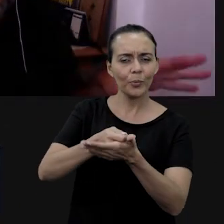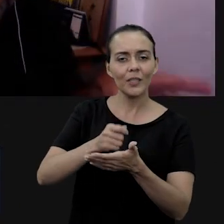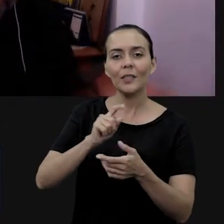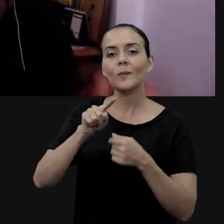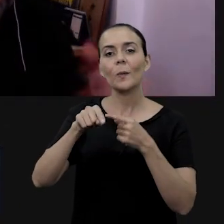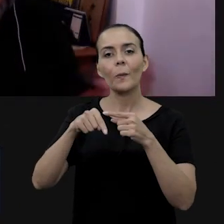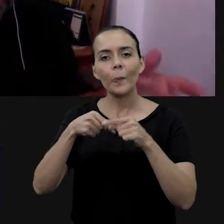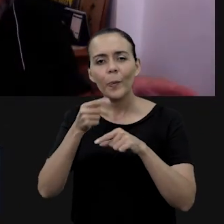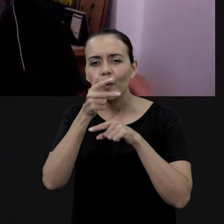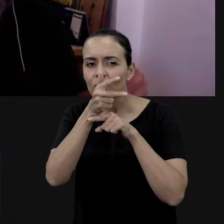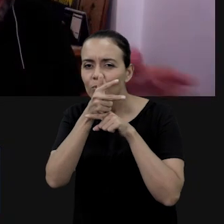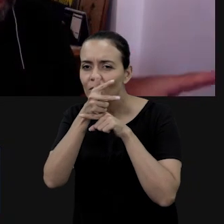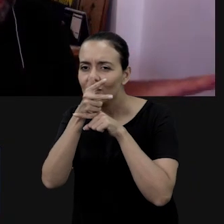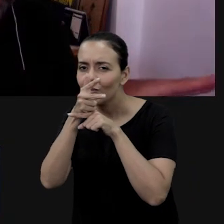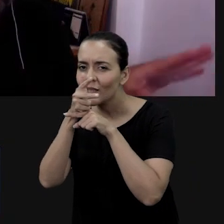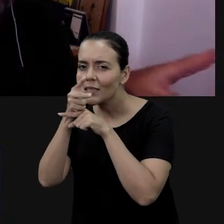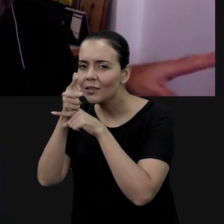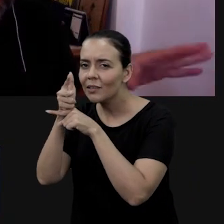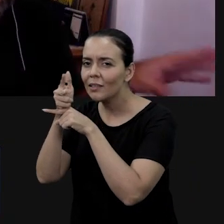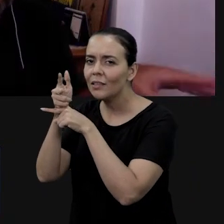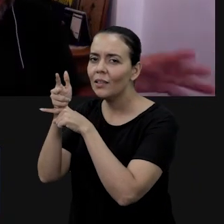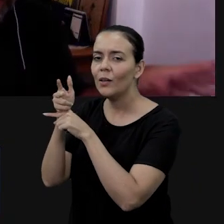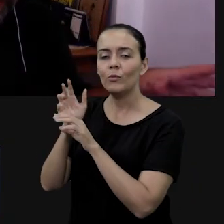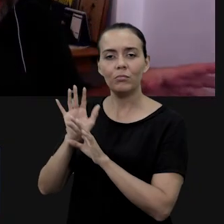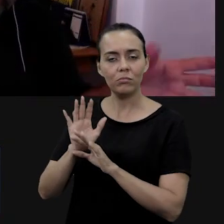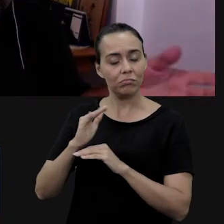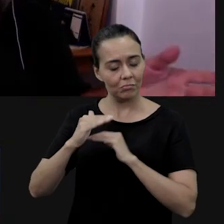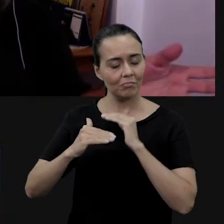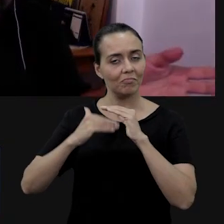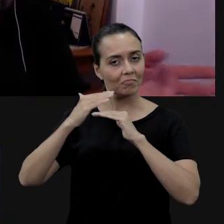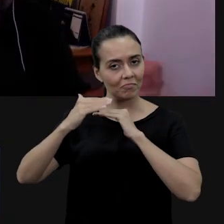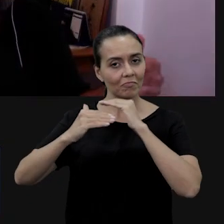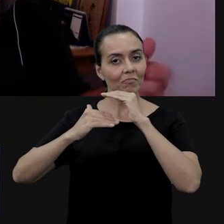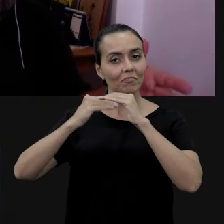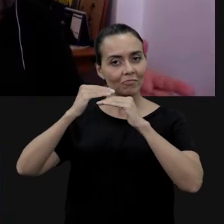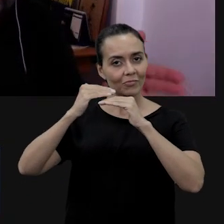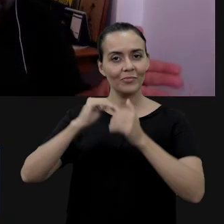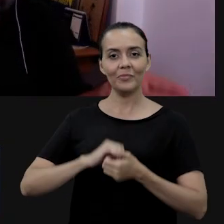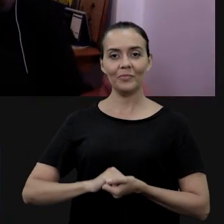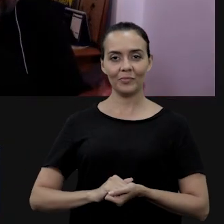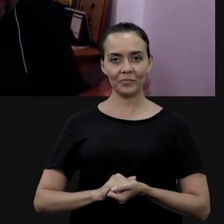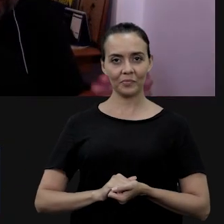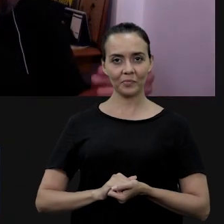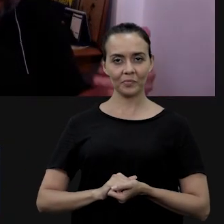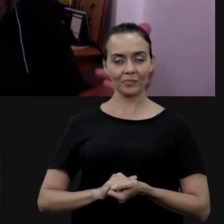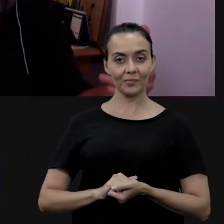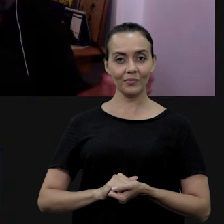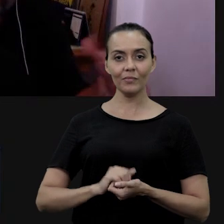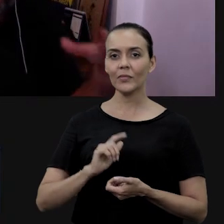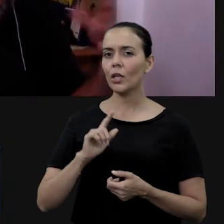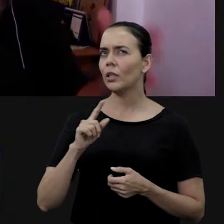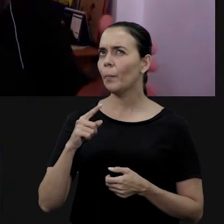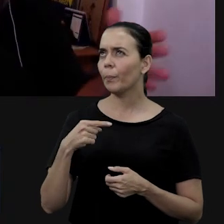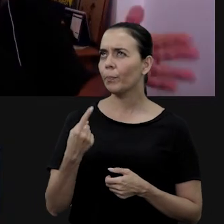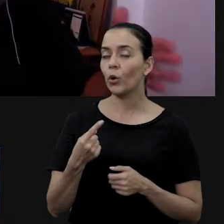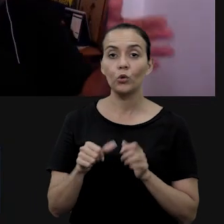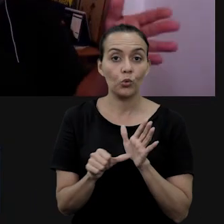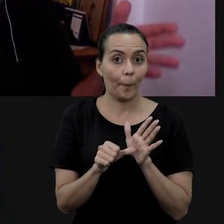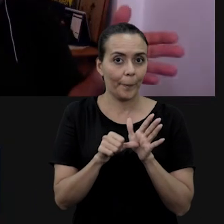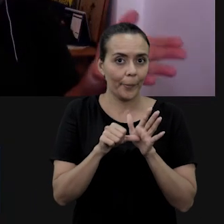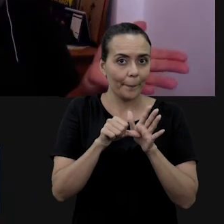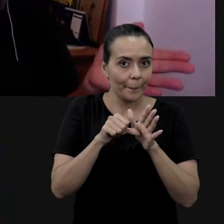pequenas gravações que ocorriam ali com pequenas produtoras. Depois, à medida, o primeiro trabalho